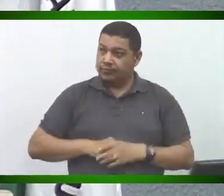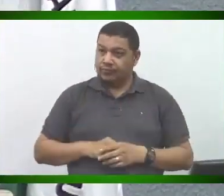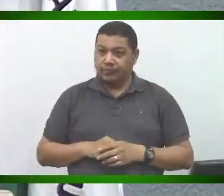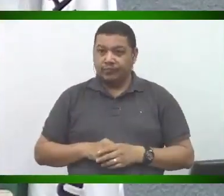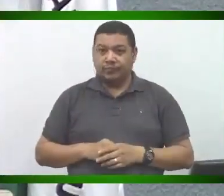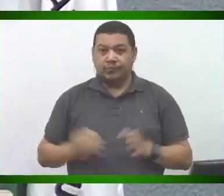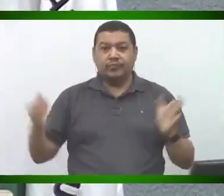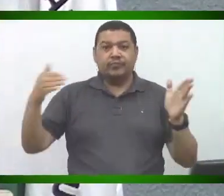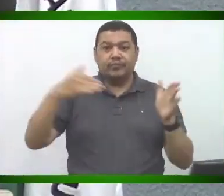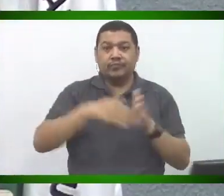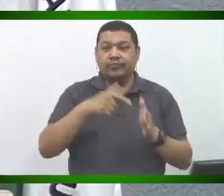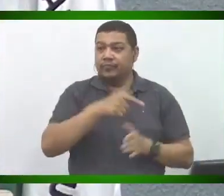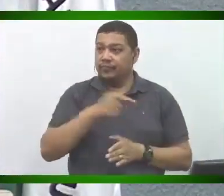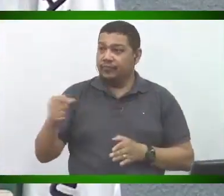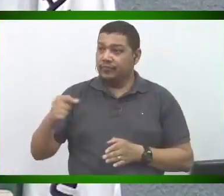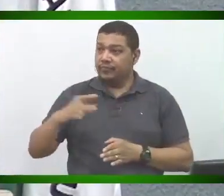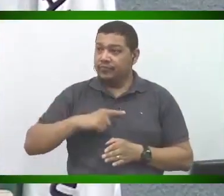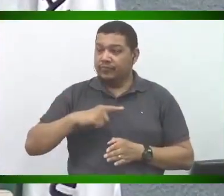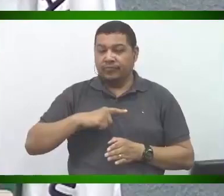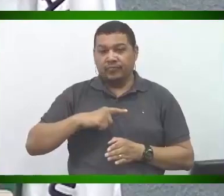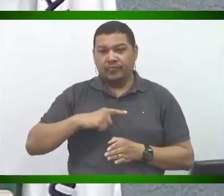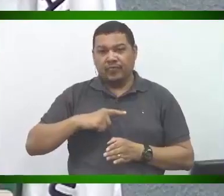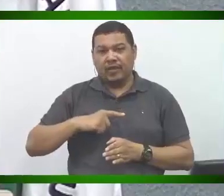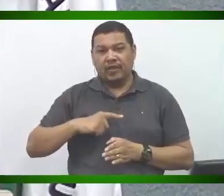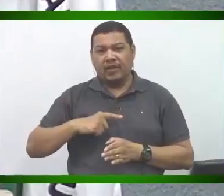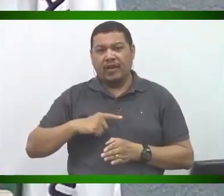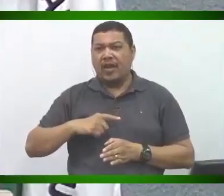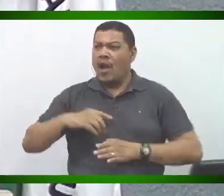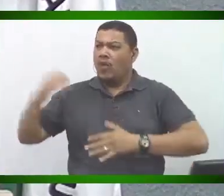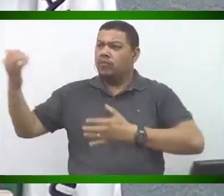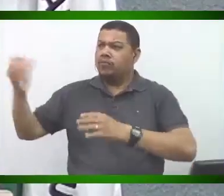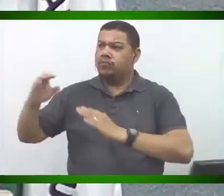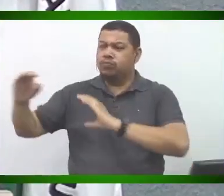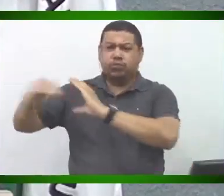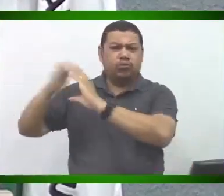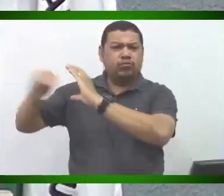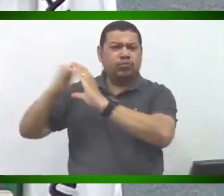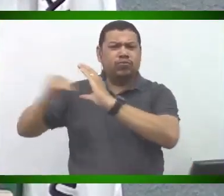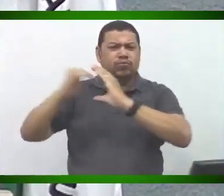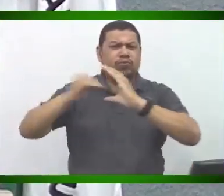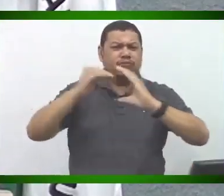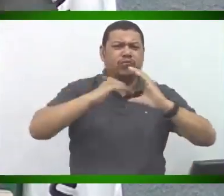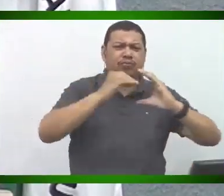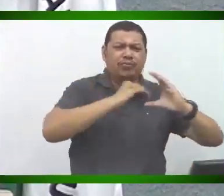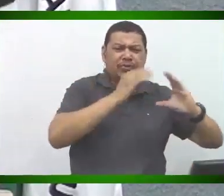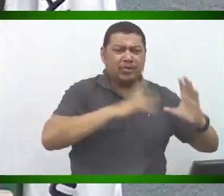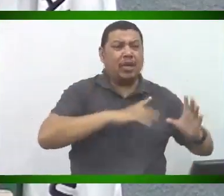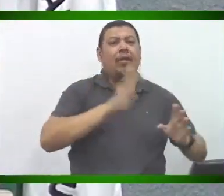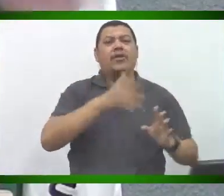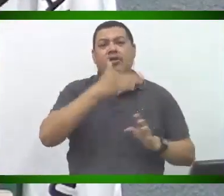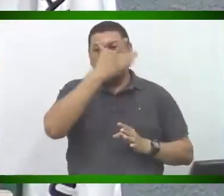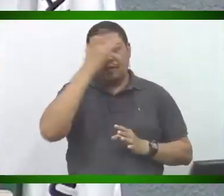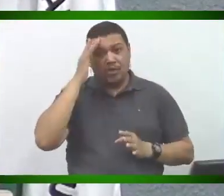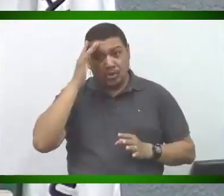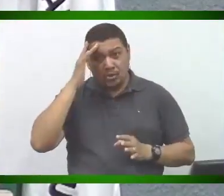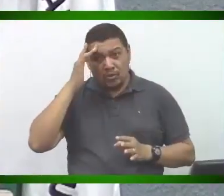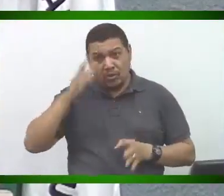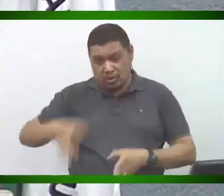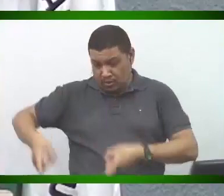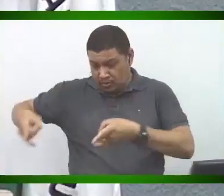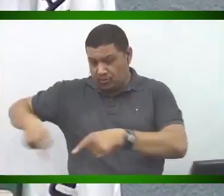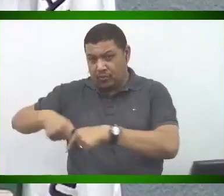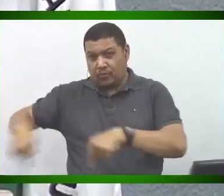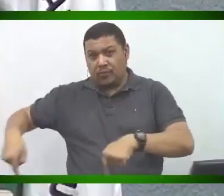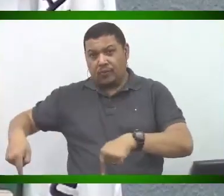de semana uma chuva de mensagens e de vídeos de pessoas deitadas no chão dentro do